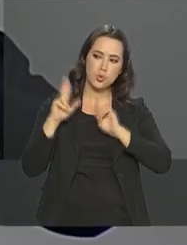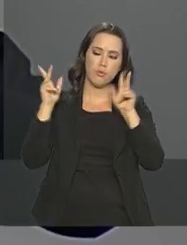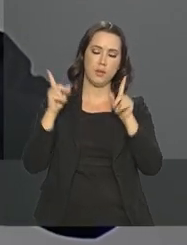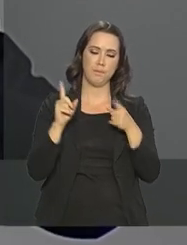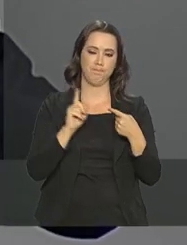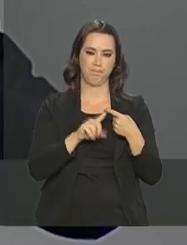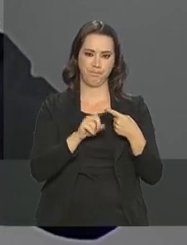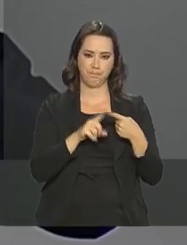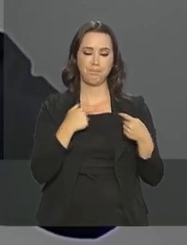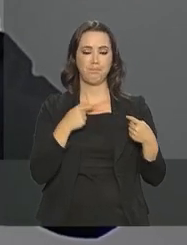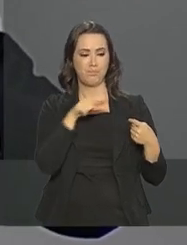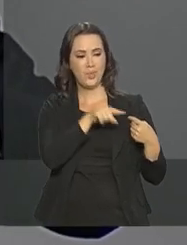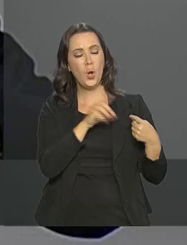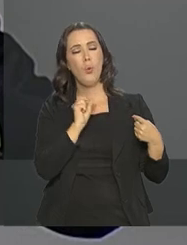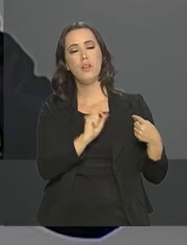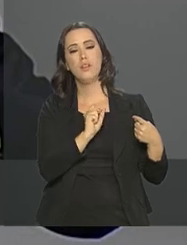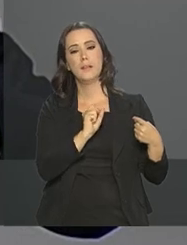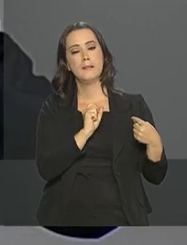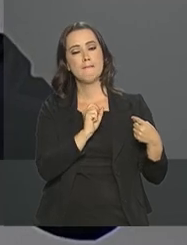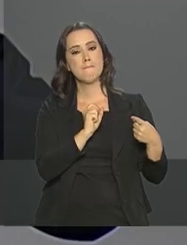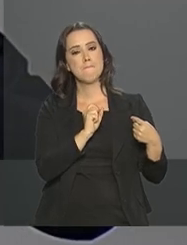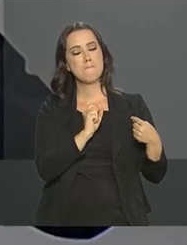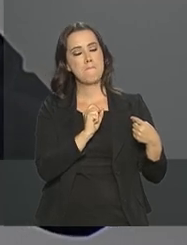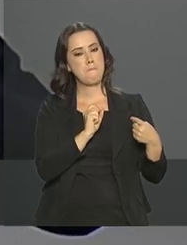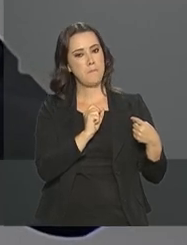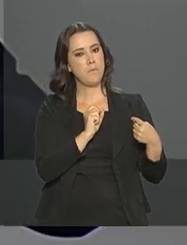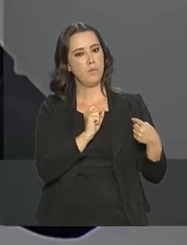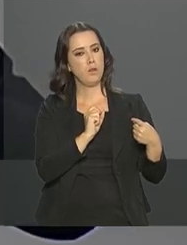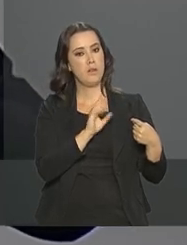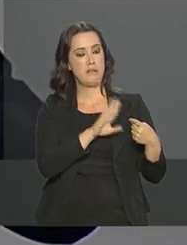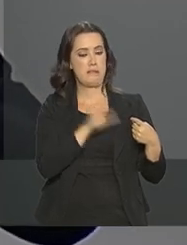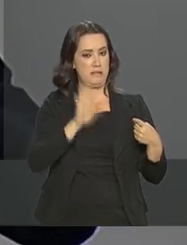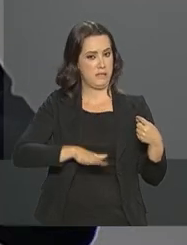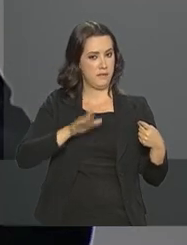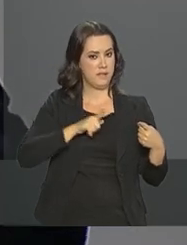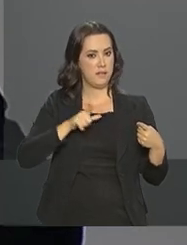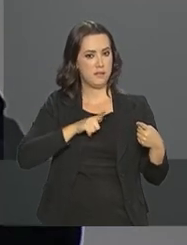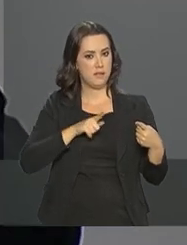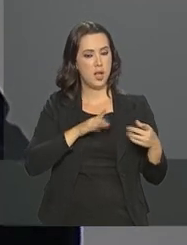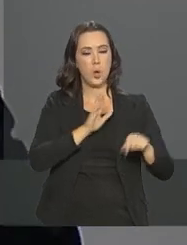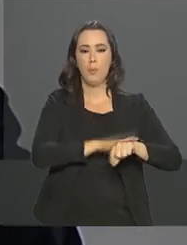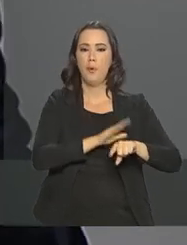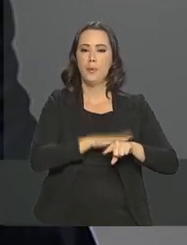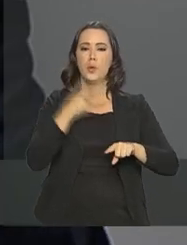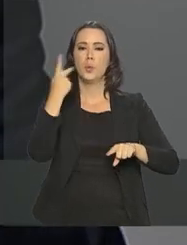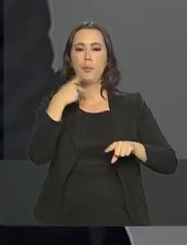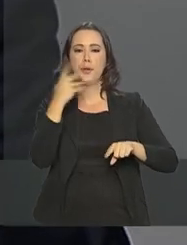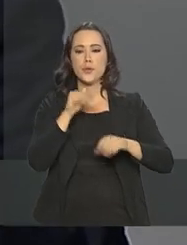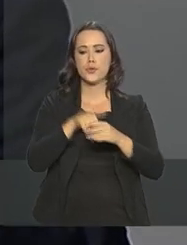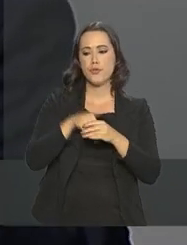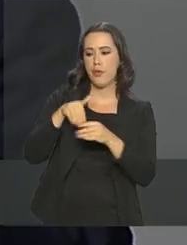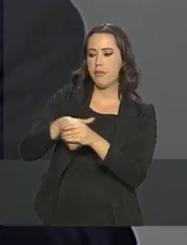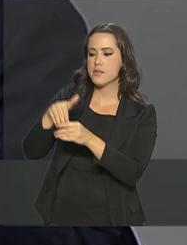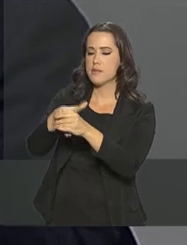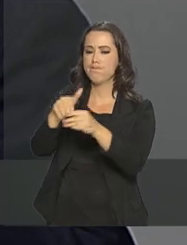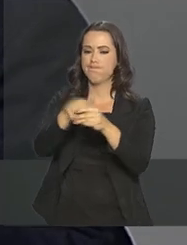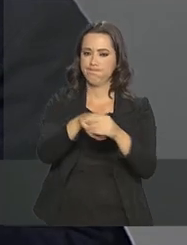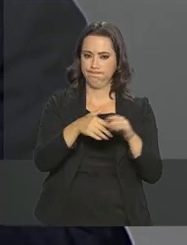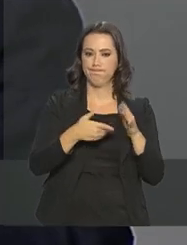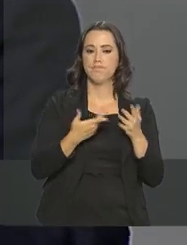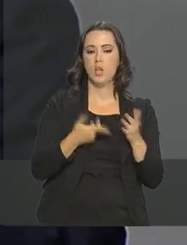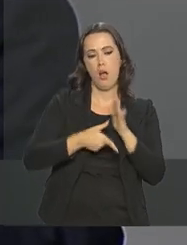você tem um dado momento um dá um instante o chamado momento político eleitoral que é o que precede